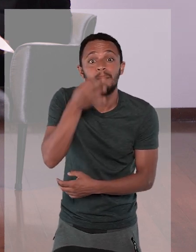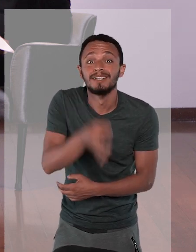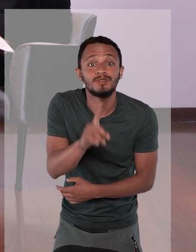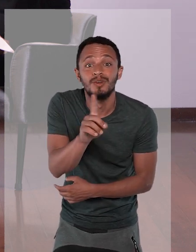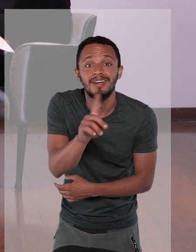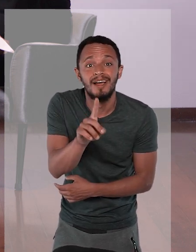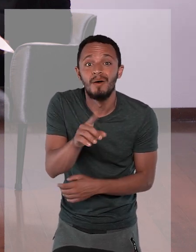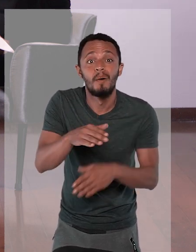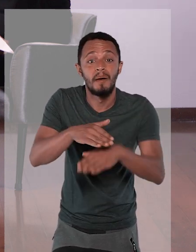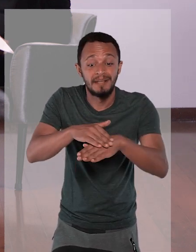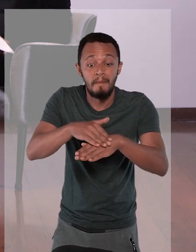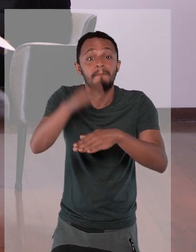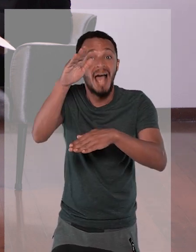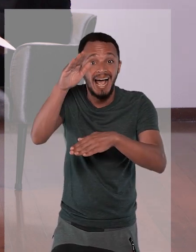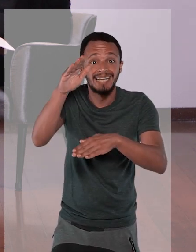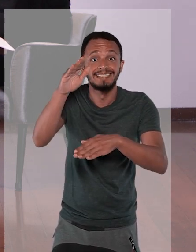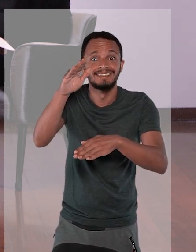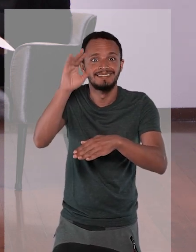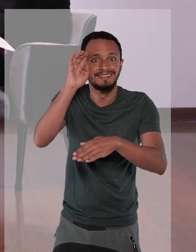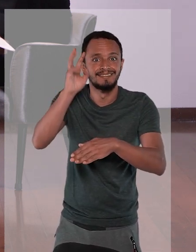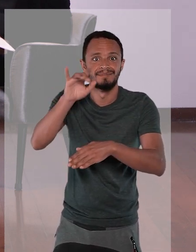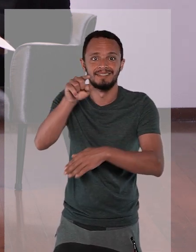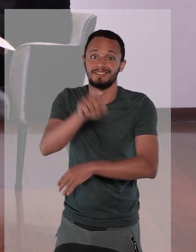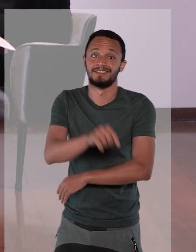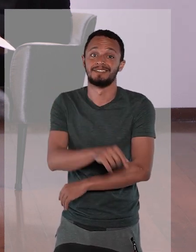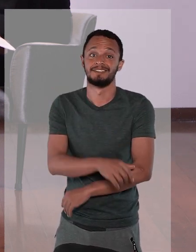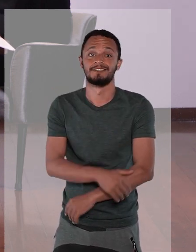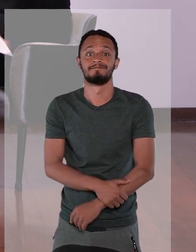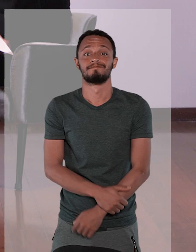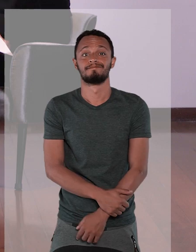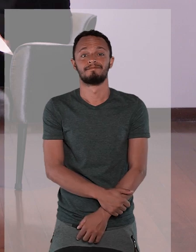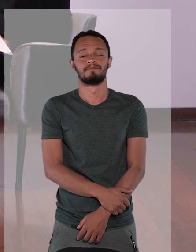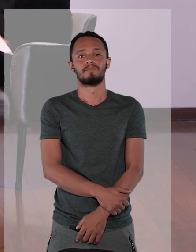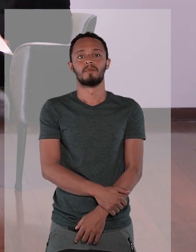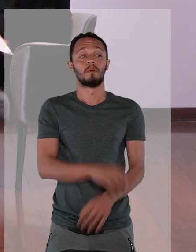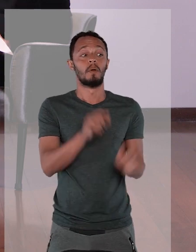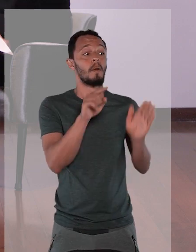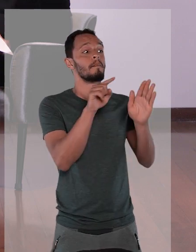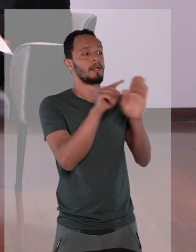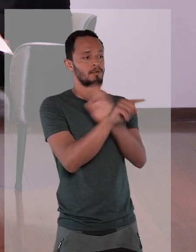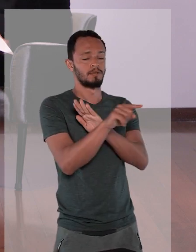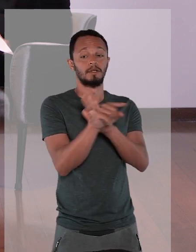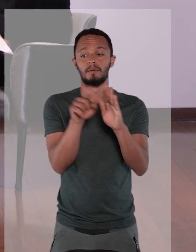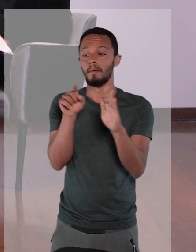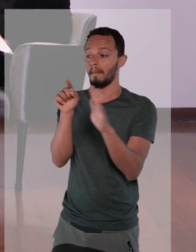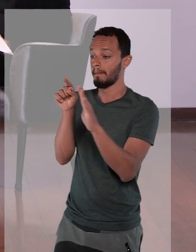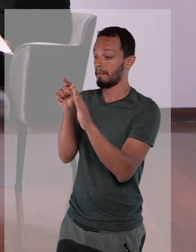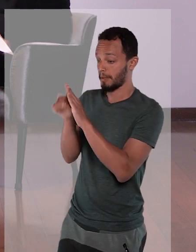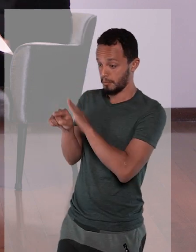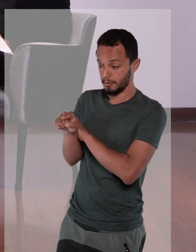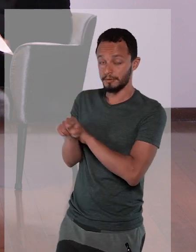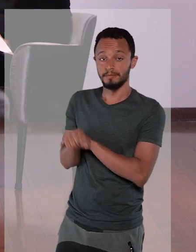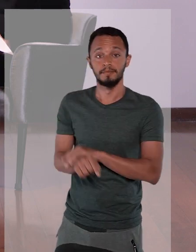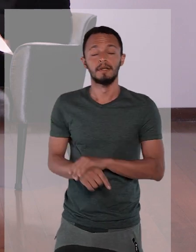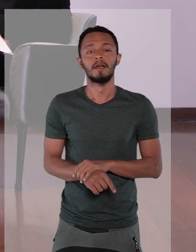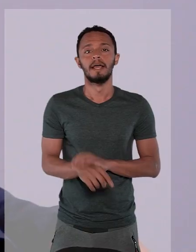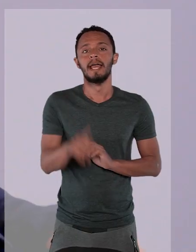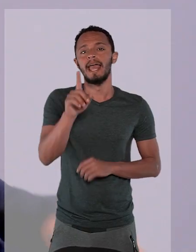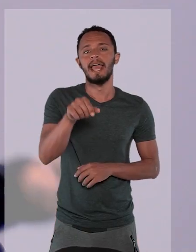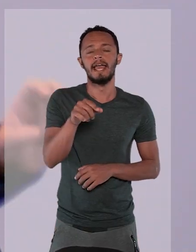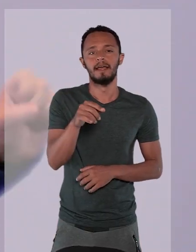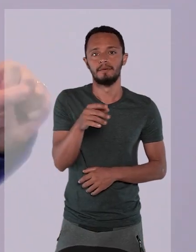mais. Bem, eu queria fazer uma pergunta para os dois, mas talvez até começar pelo Carlos, que é a coisa do